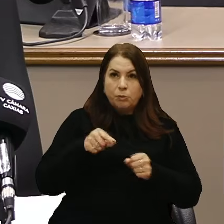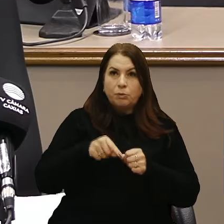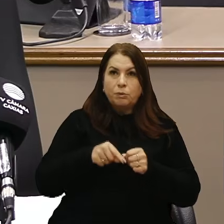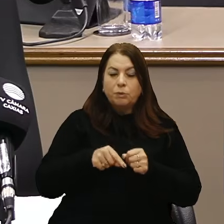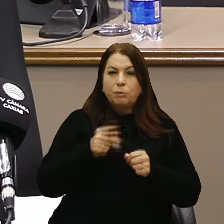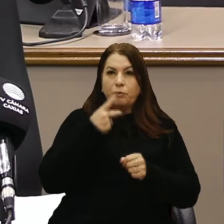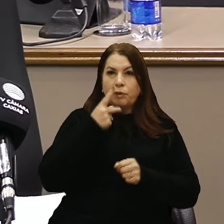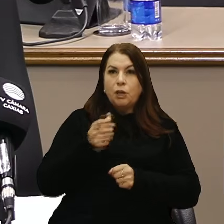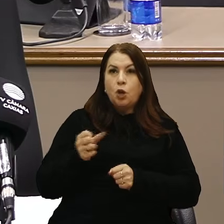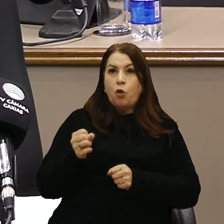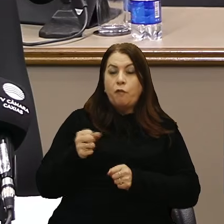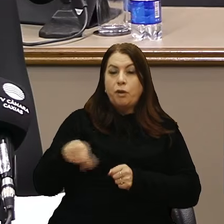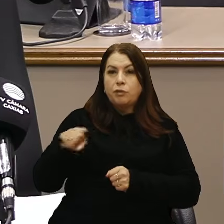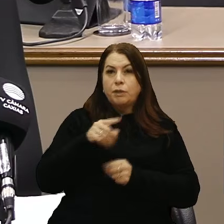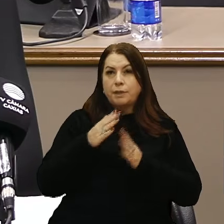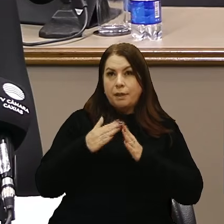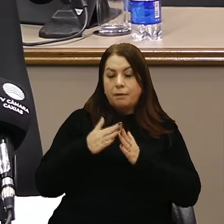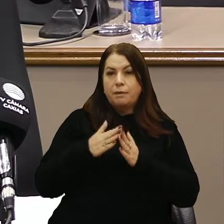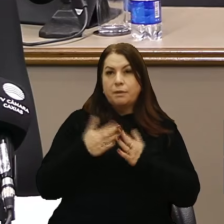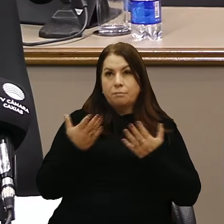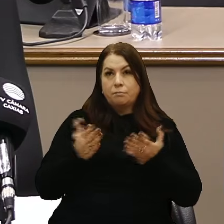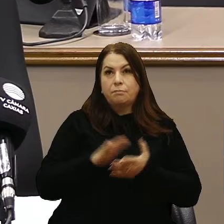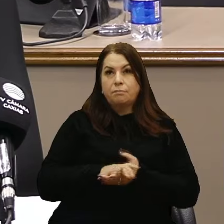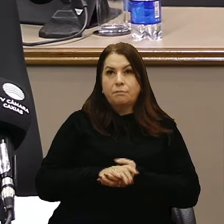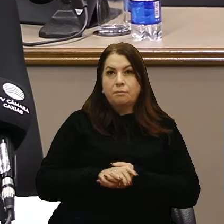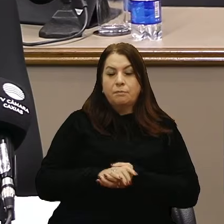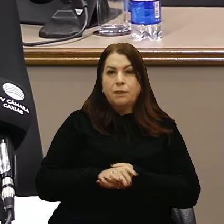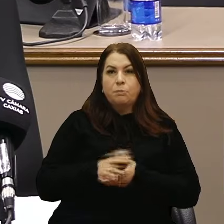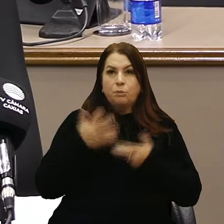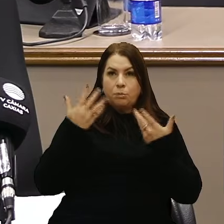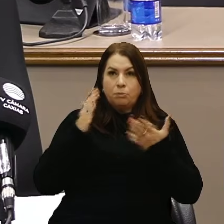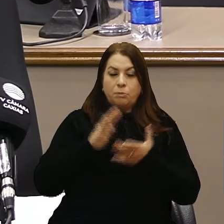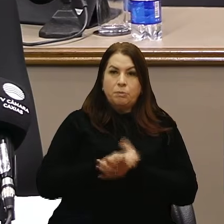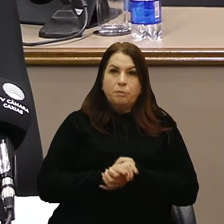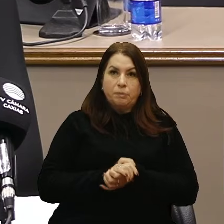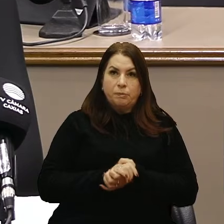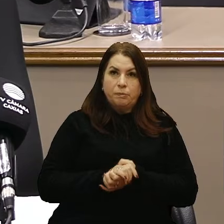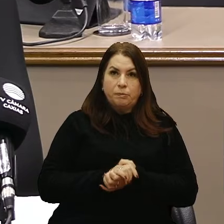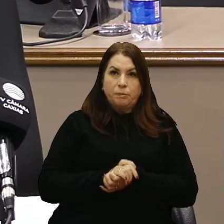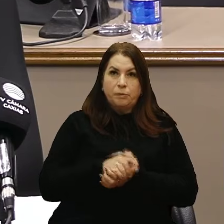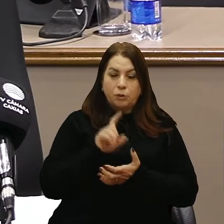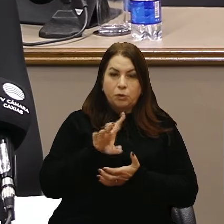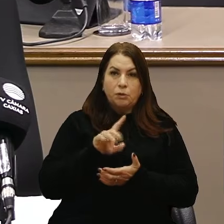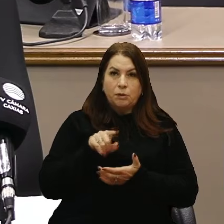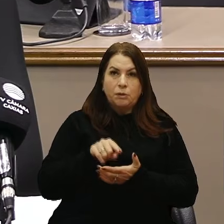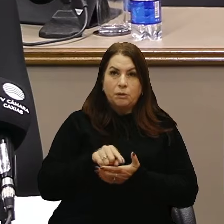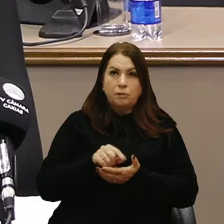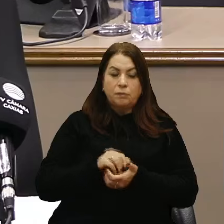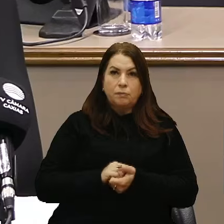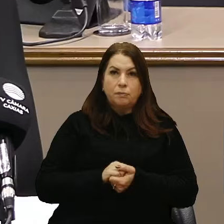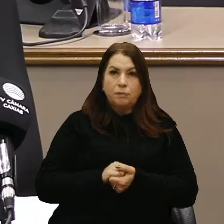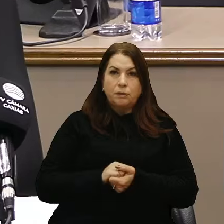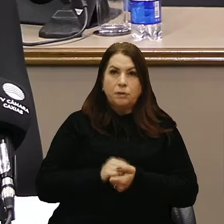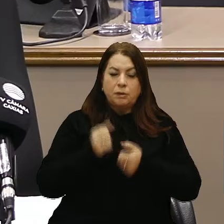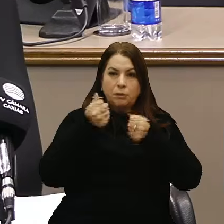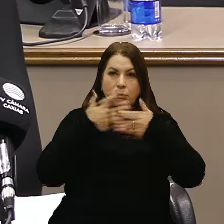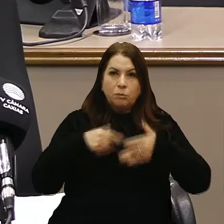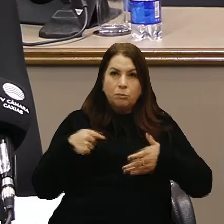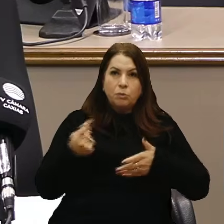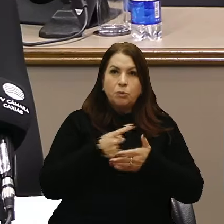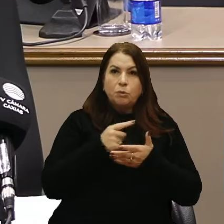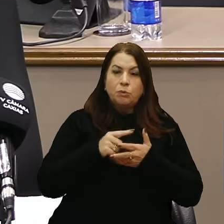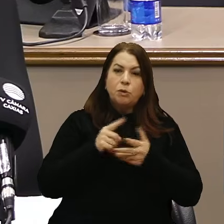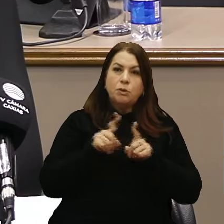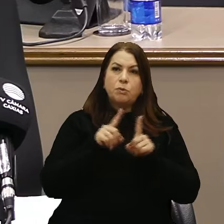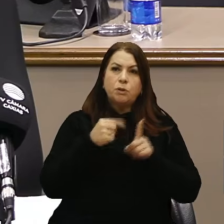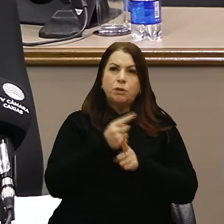que tu foi taxado por covarde aqui nessa casa. Tá? Então, meus parabéns. era isso. E só quero que tu explique para nós depois o que